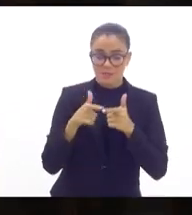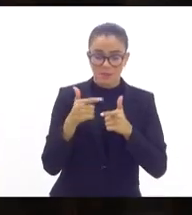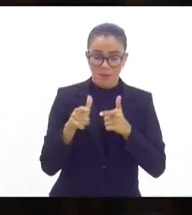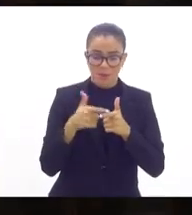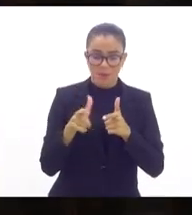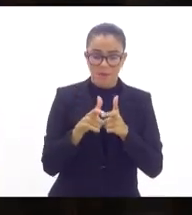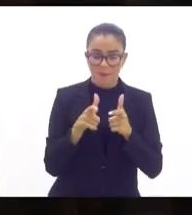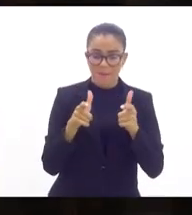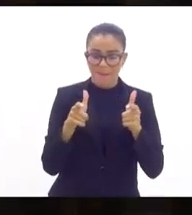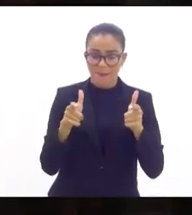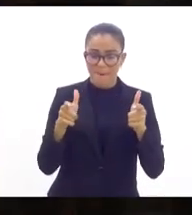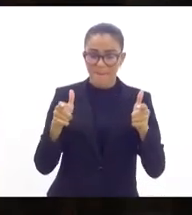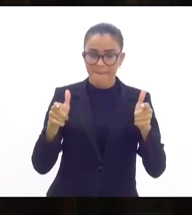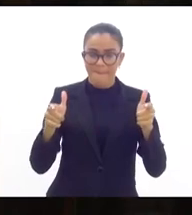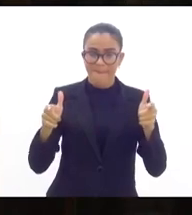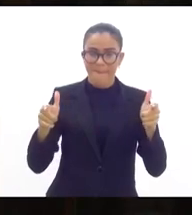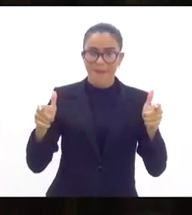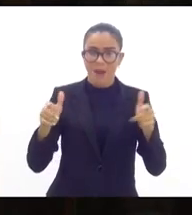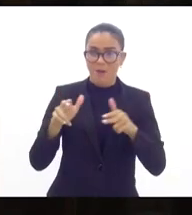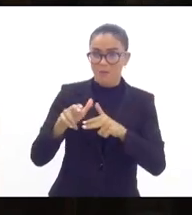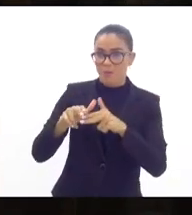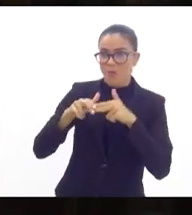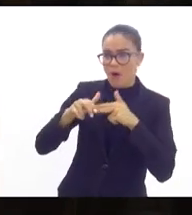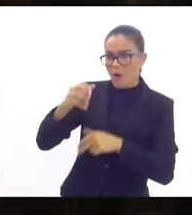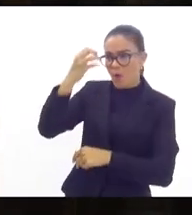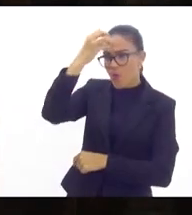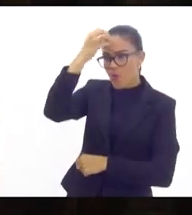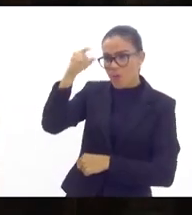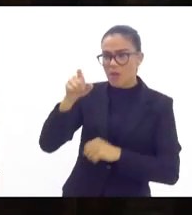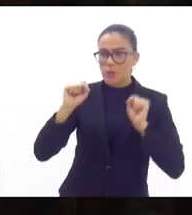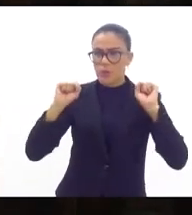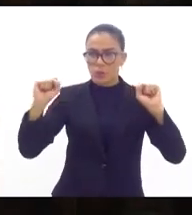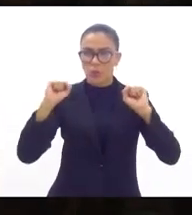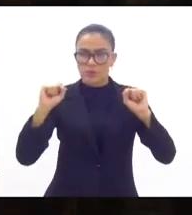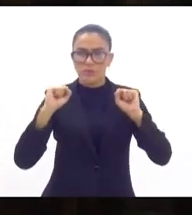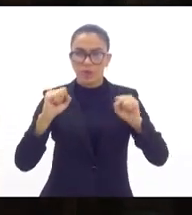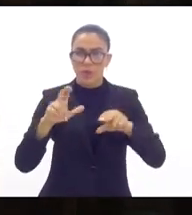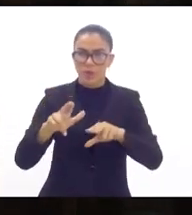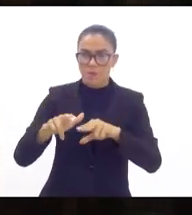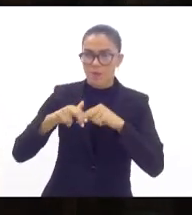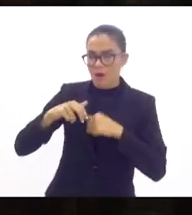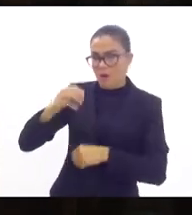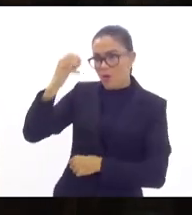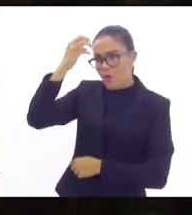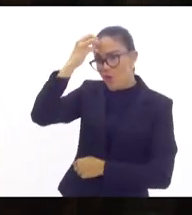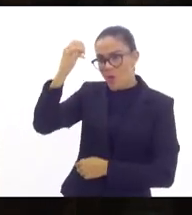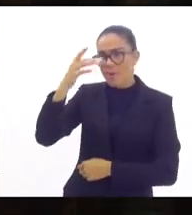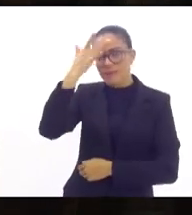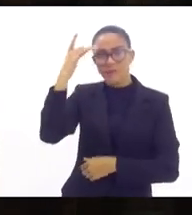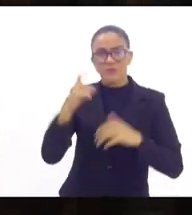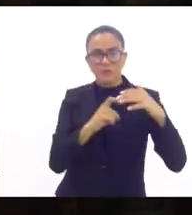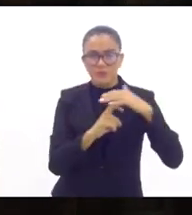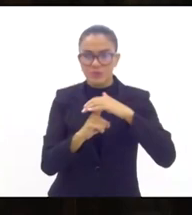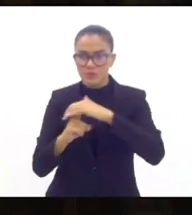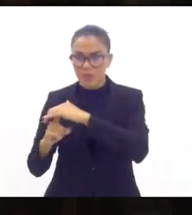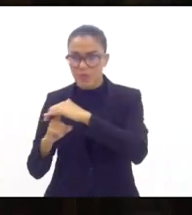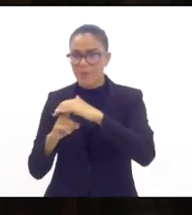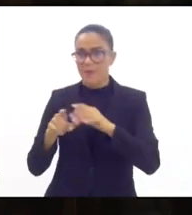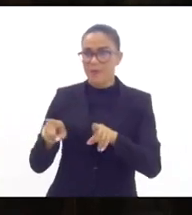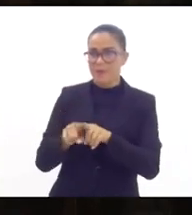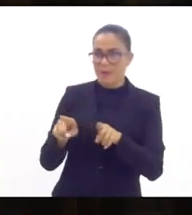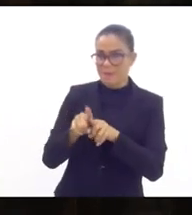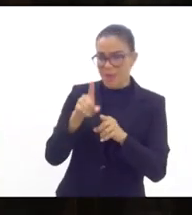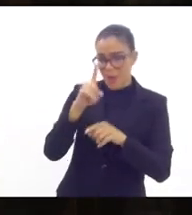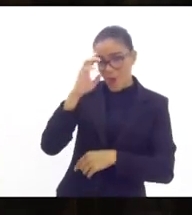se agravando não é por culpa dos torcedores não é por culpa dos ambulantes e muito menos